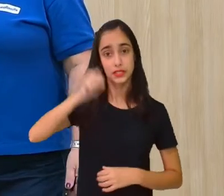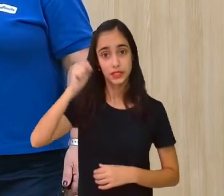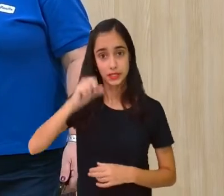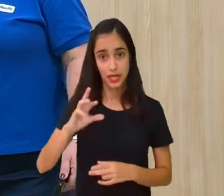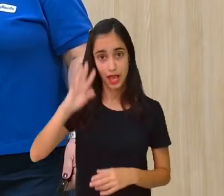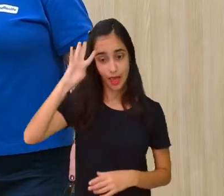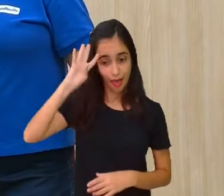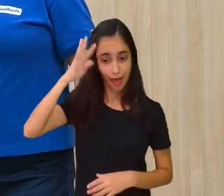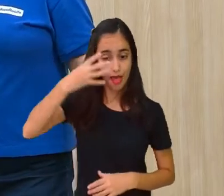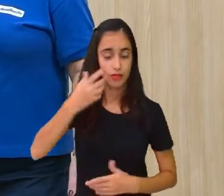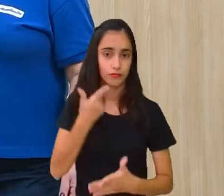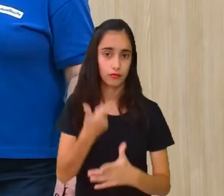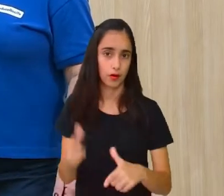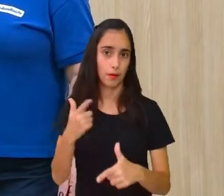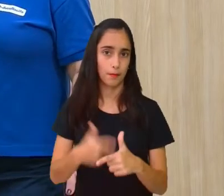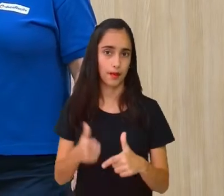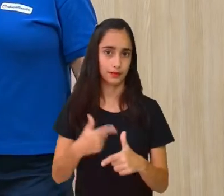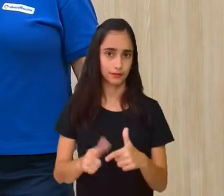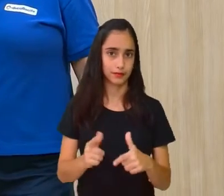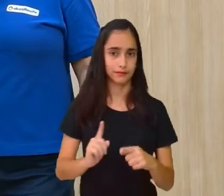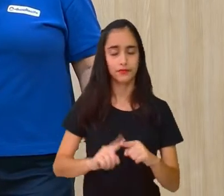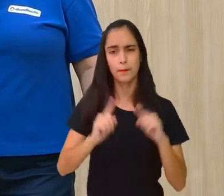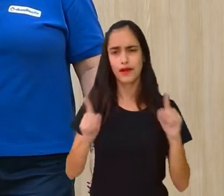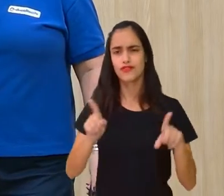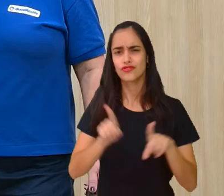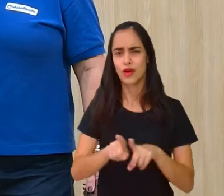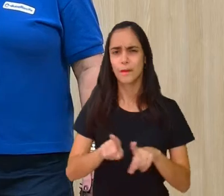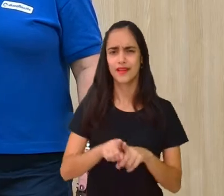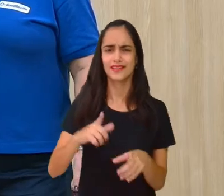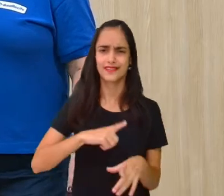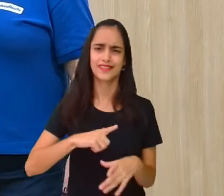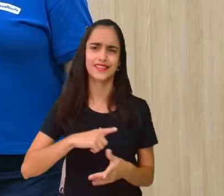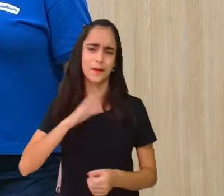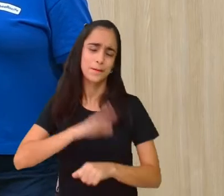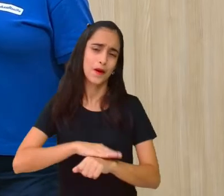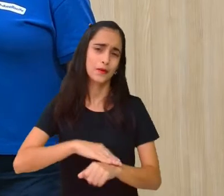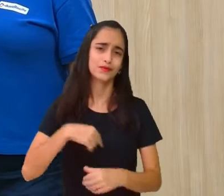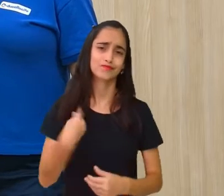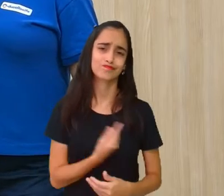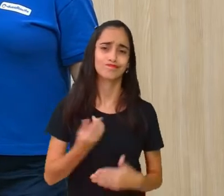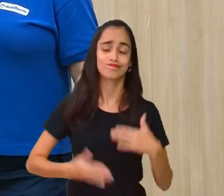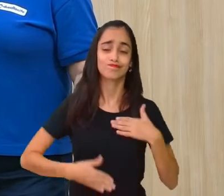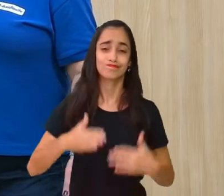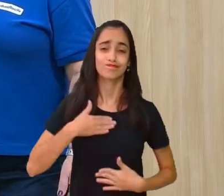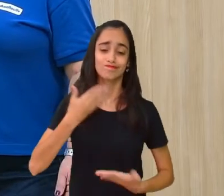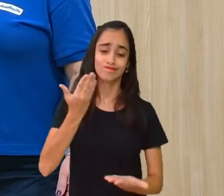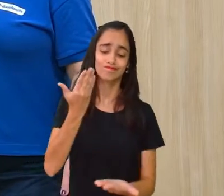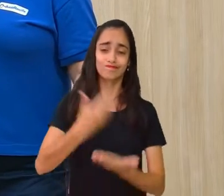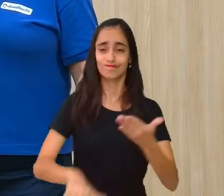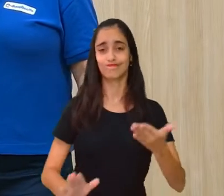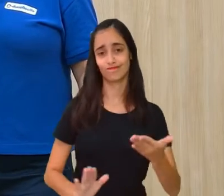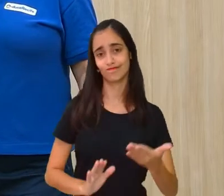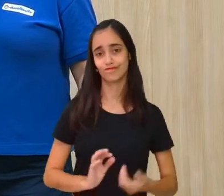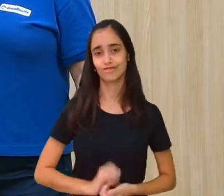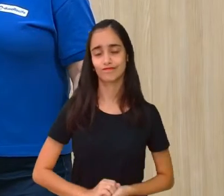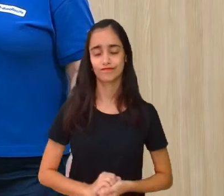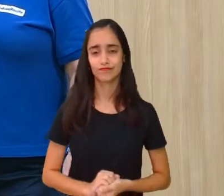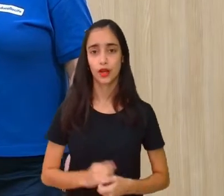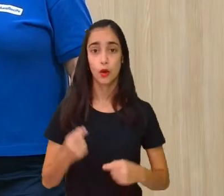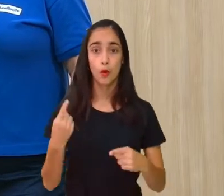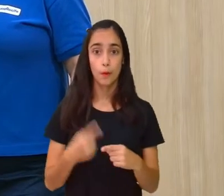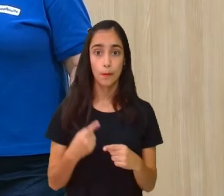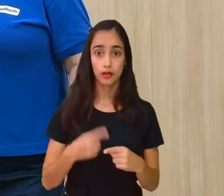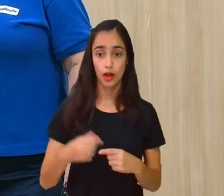dizer, é meio a meio, mas tem momentos também que o nosso organismo perde. Quando não é, a questão aí dessa quantidade de